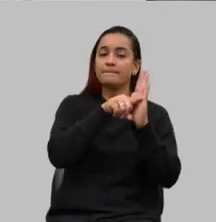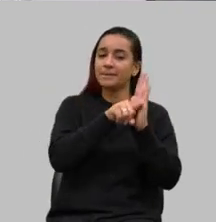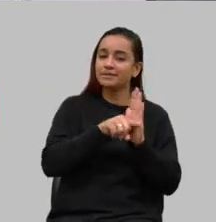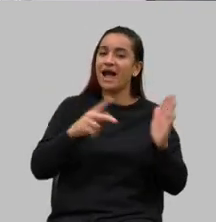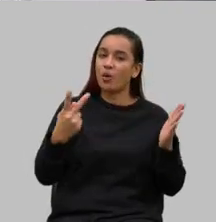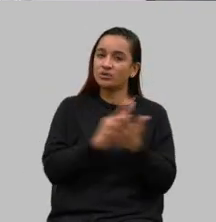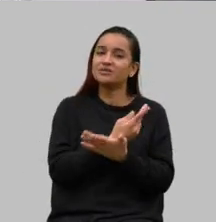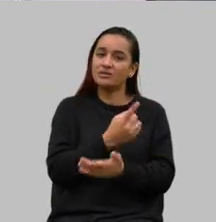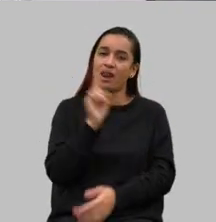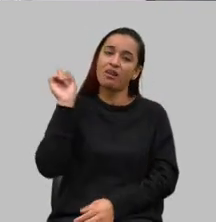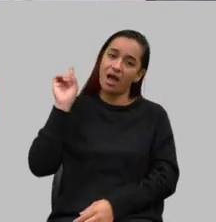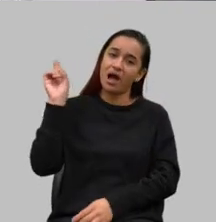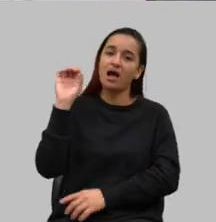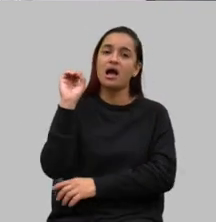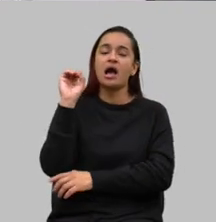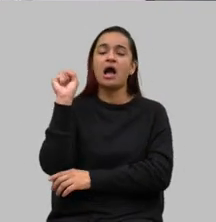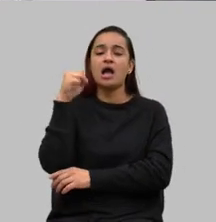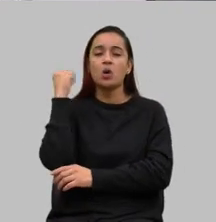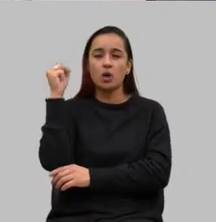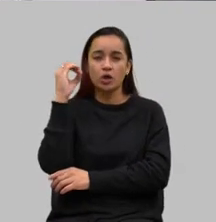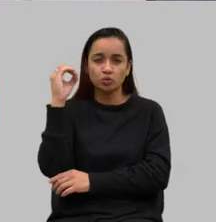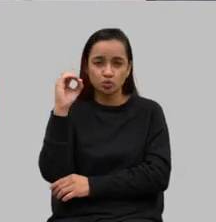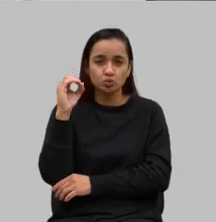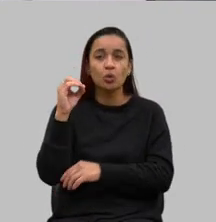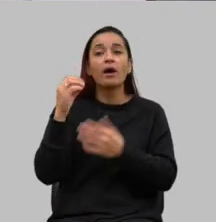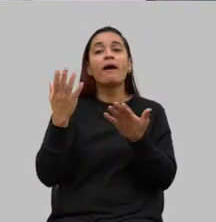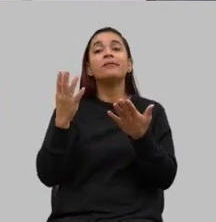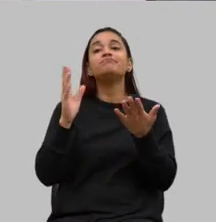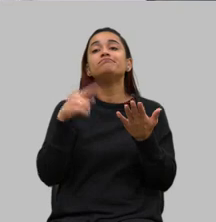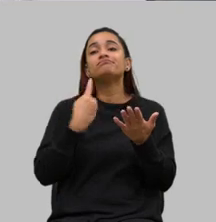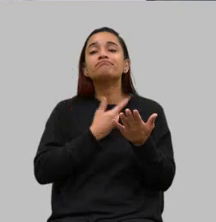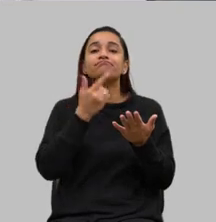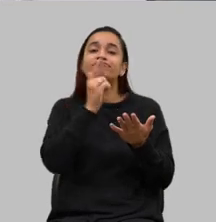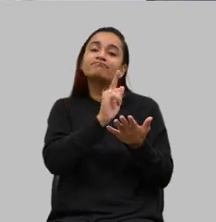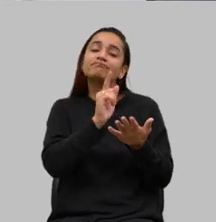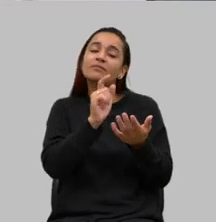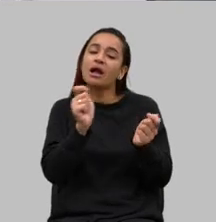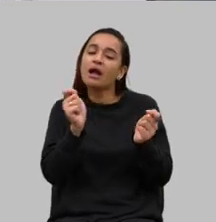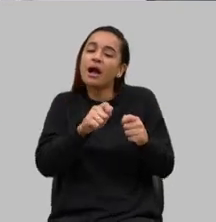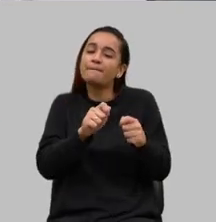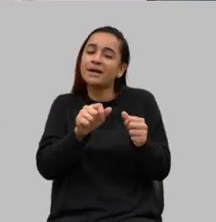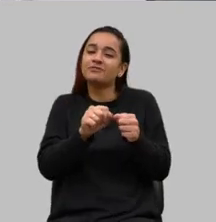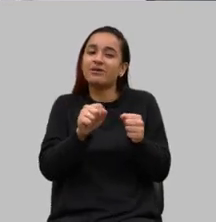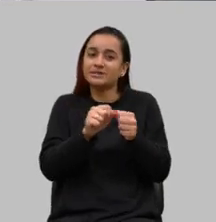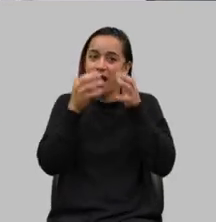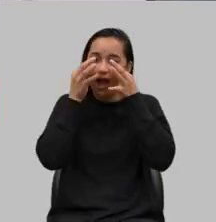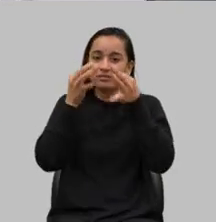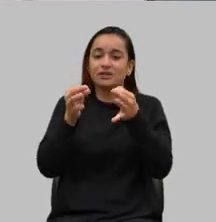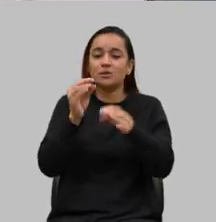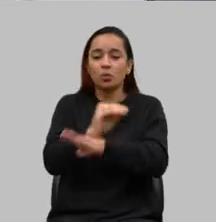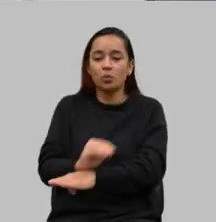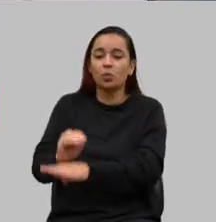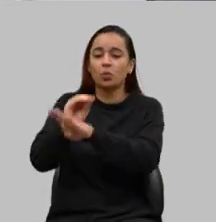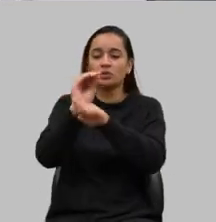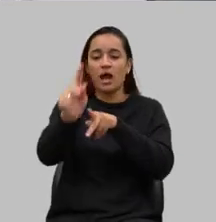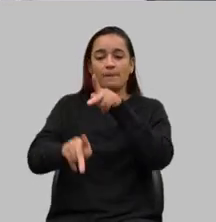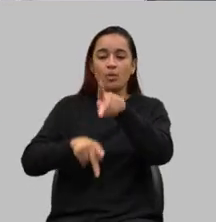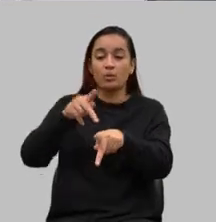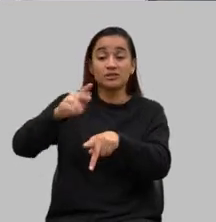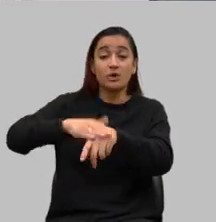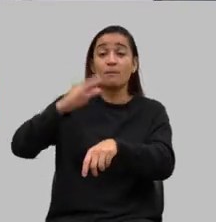gente tenha condições eh de fazer um um uma atenção maior à população mais breve